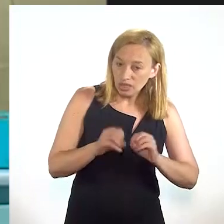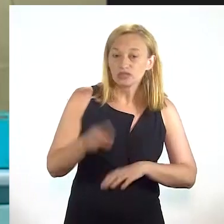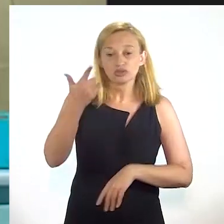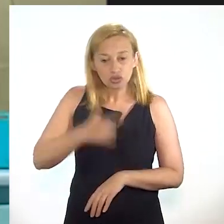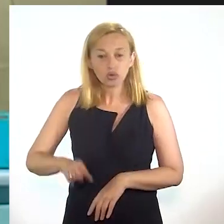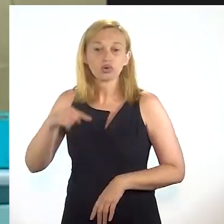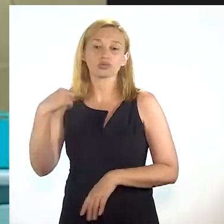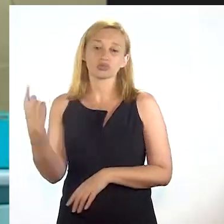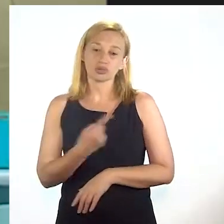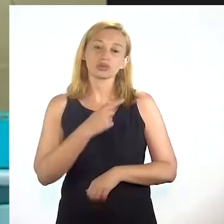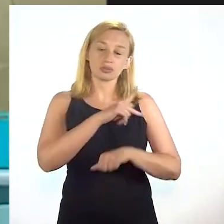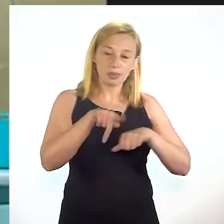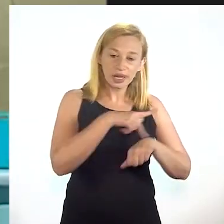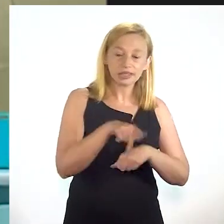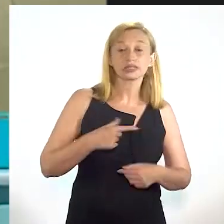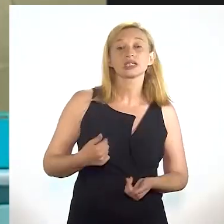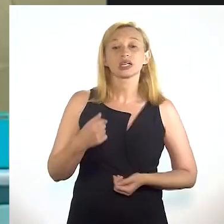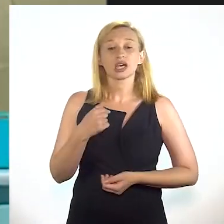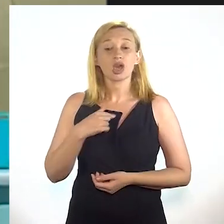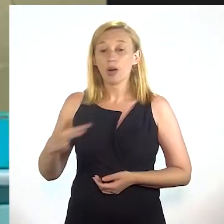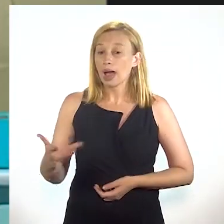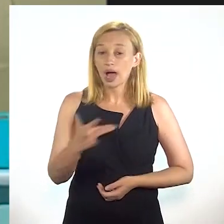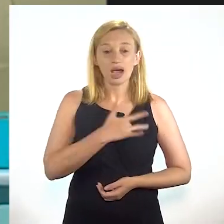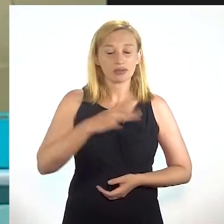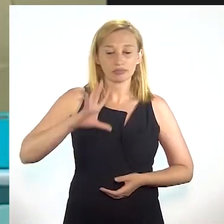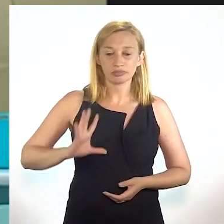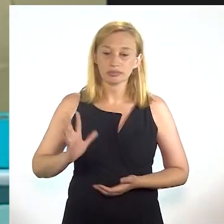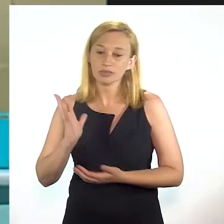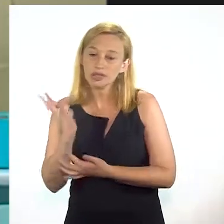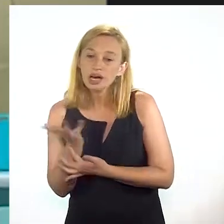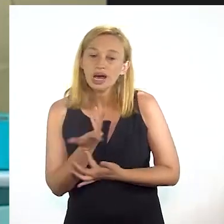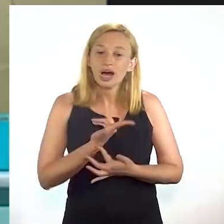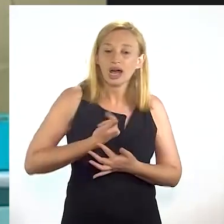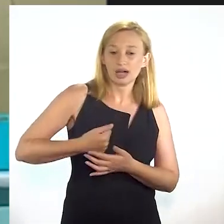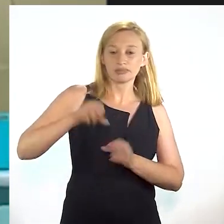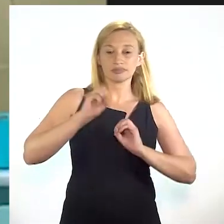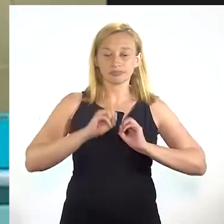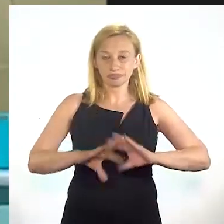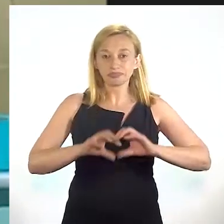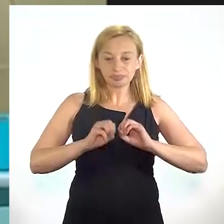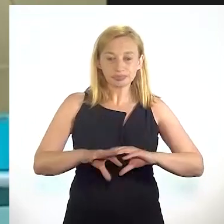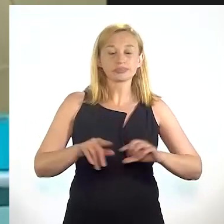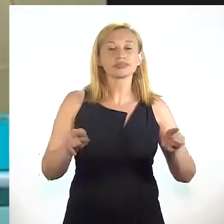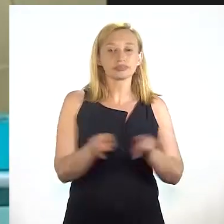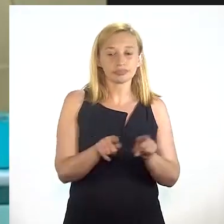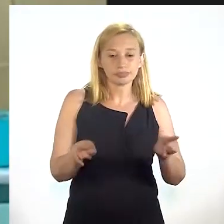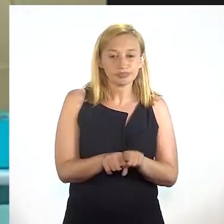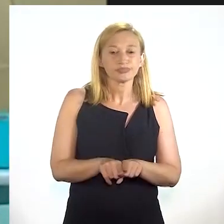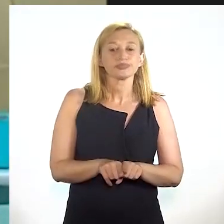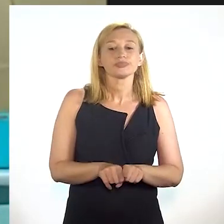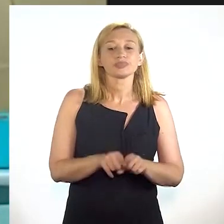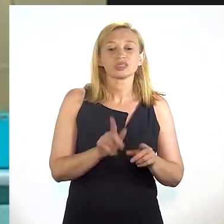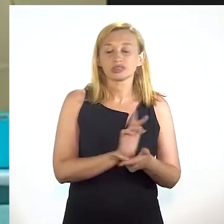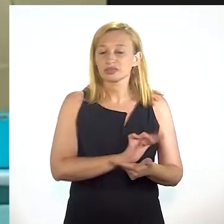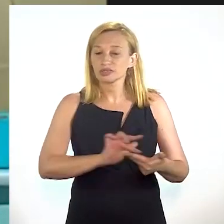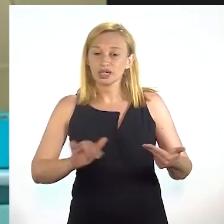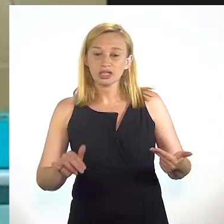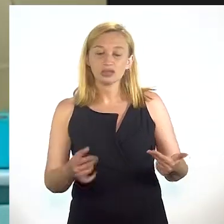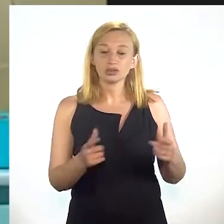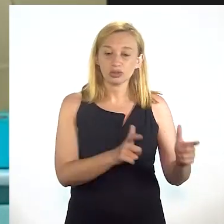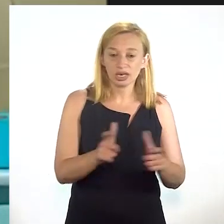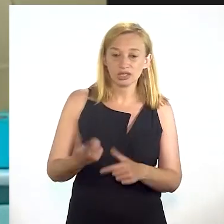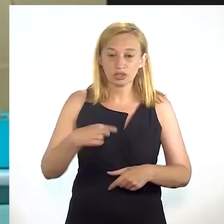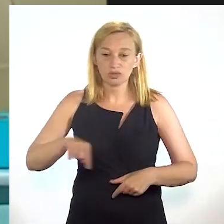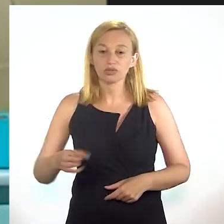de reeducação do nosso país, né? Eu sou uma apaixonada pela arte, sou apaixonada pela educação, e